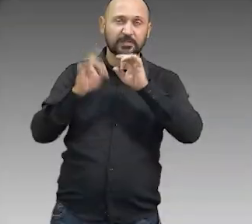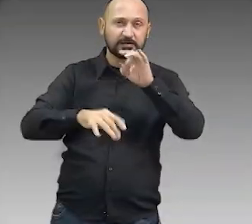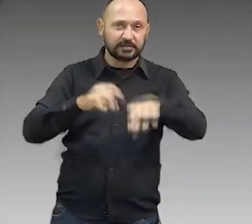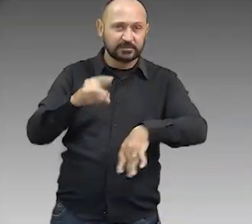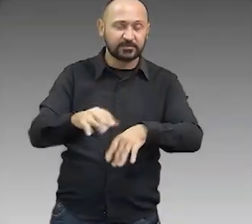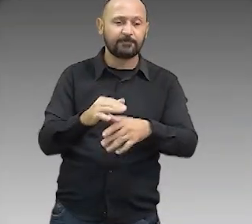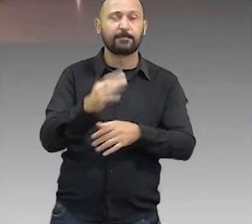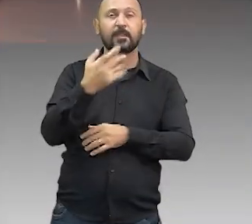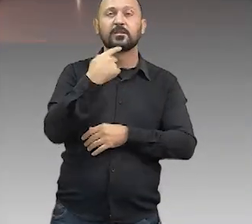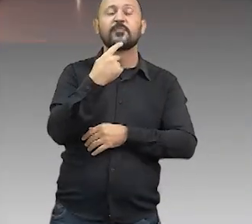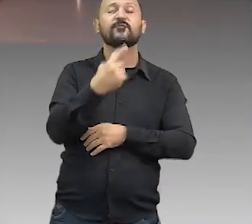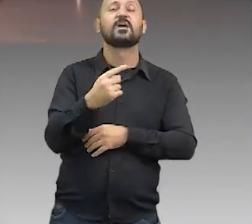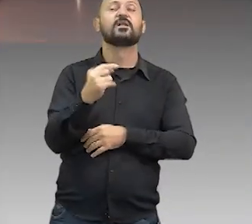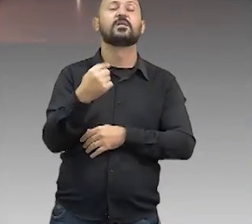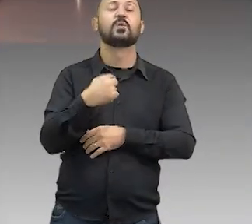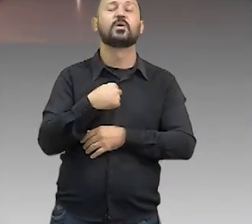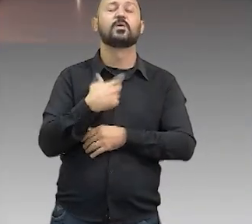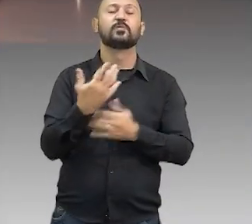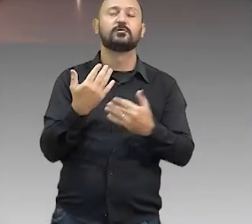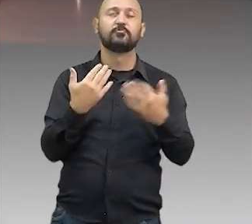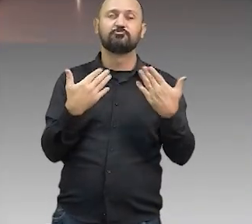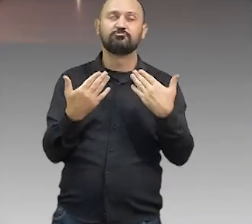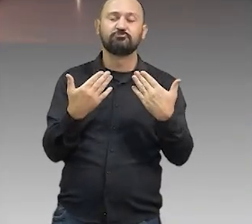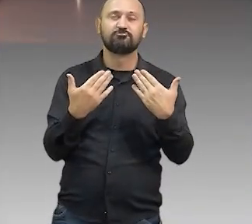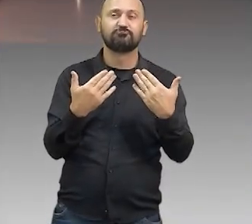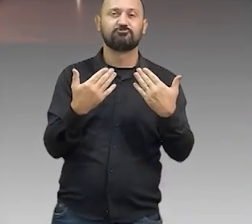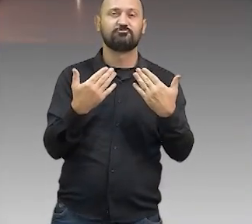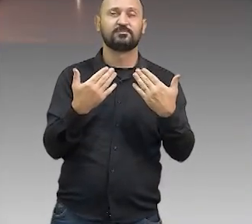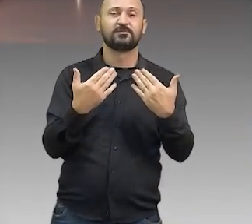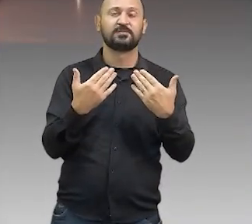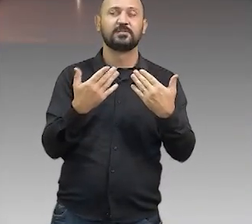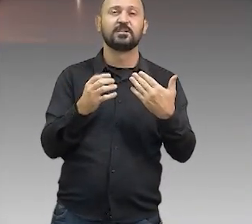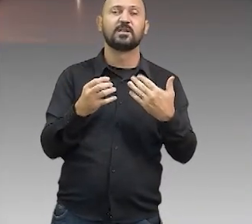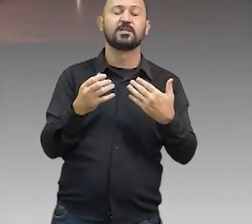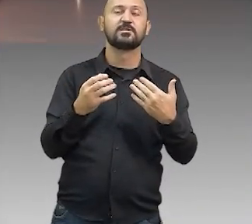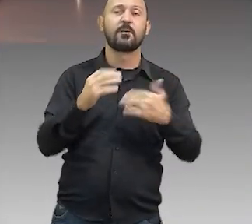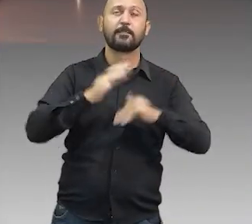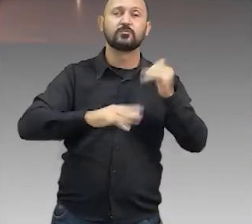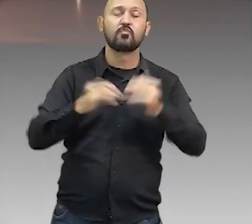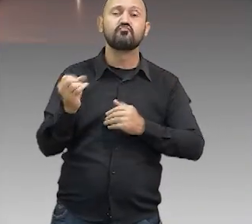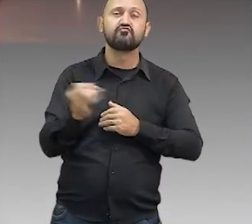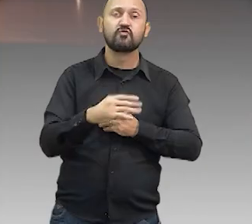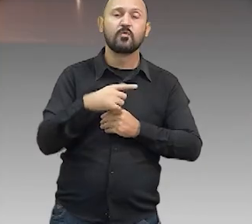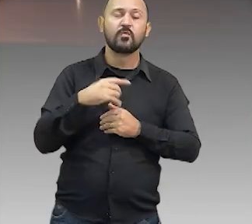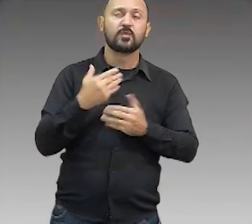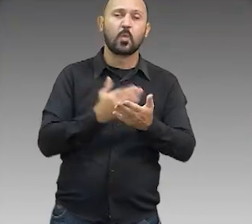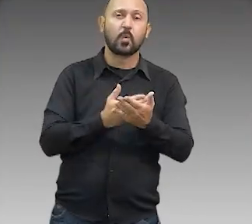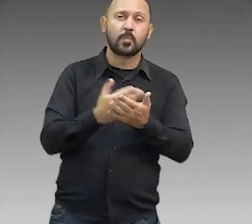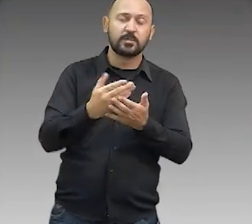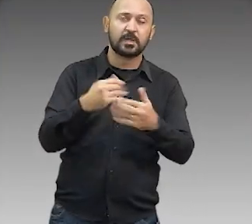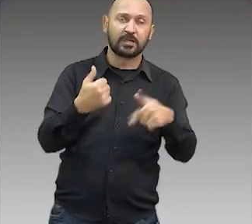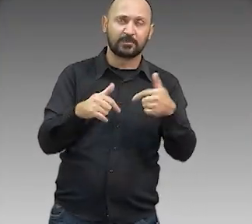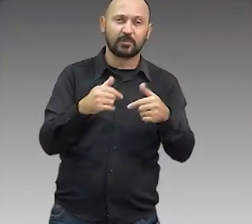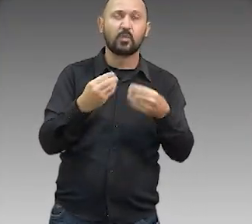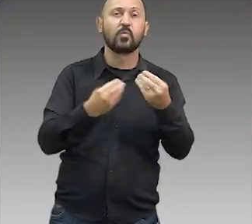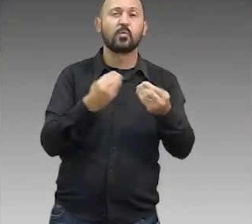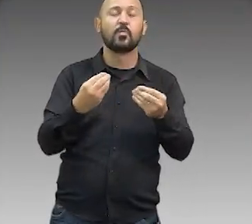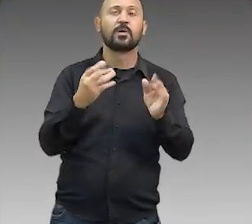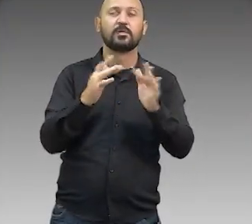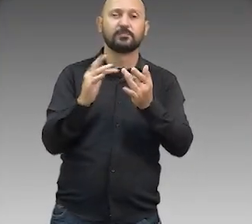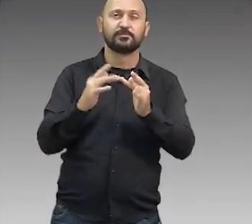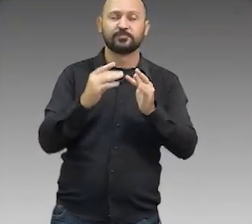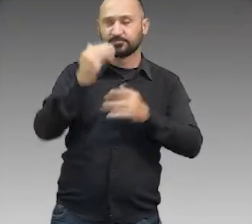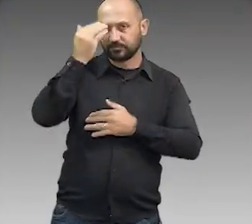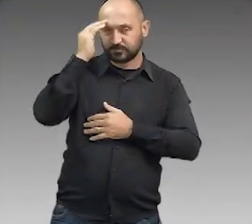senhor comentasse comigo sobre esses novos profissionais, os novos jornalistas que estão entrando no mercado, né? Como é que é lidar com eles, entendendo que o senhor